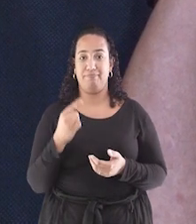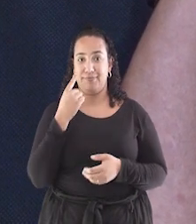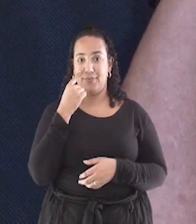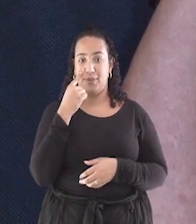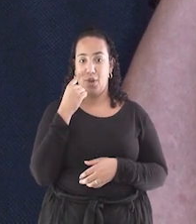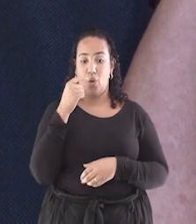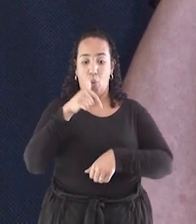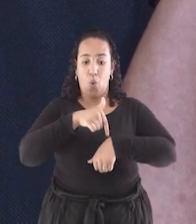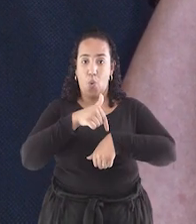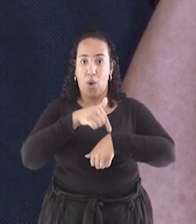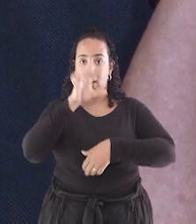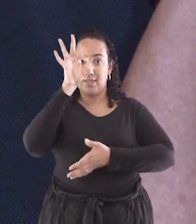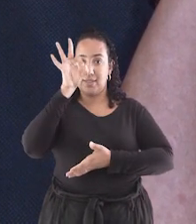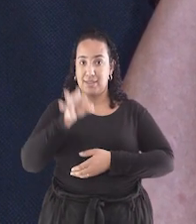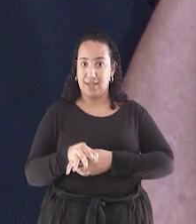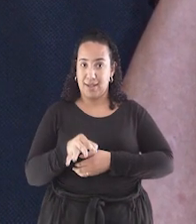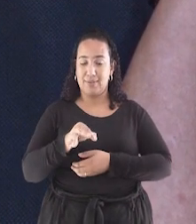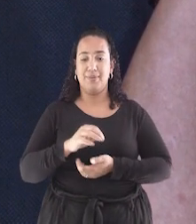hora exata.